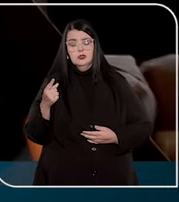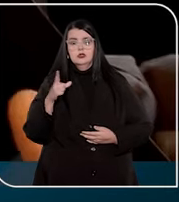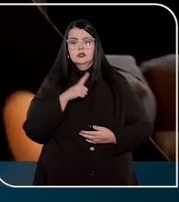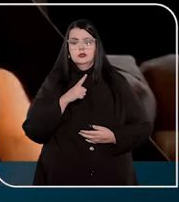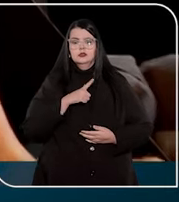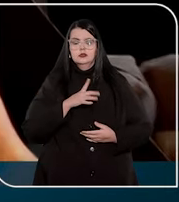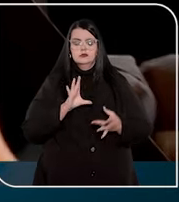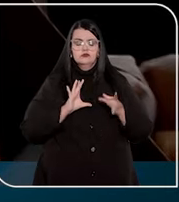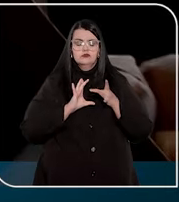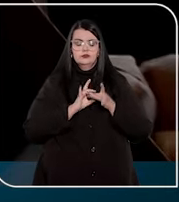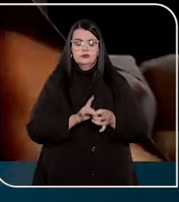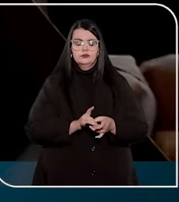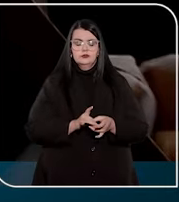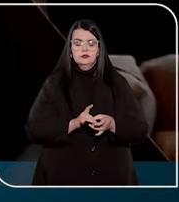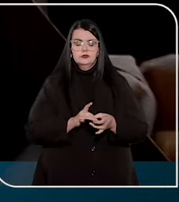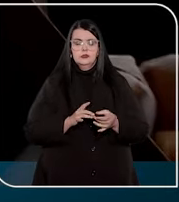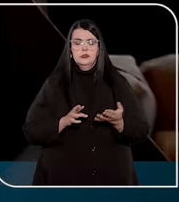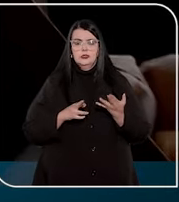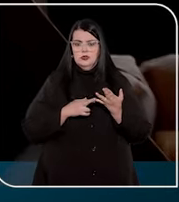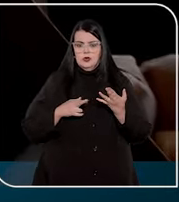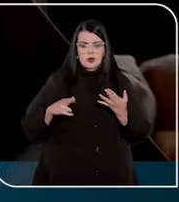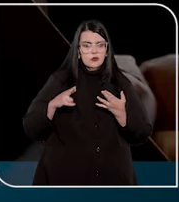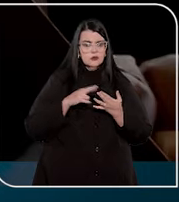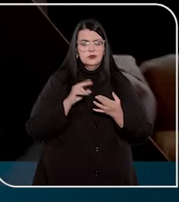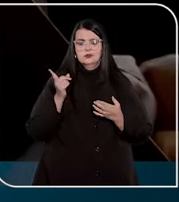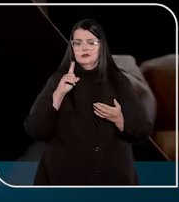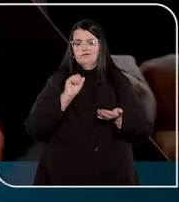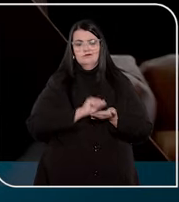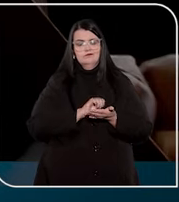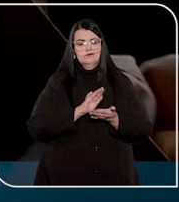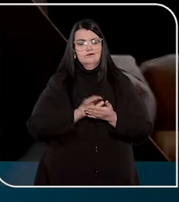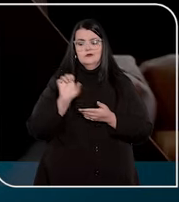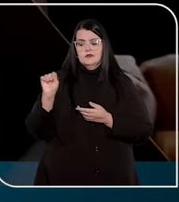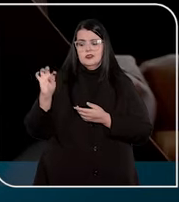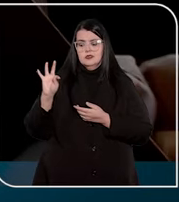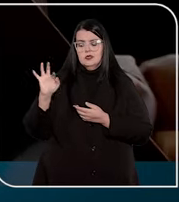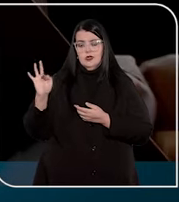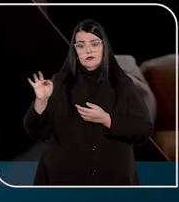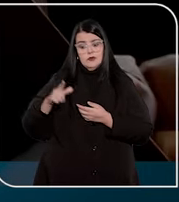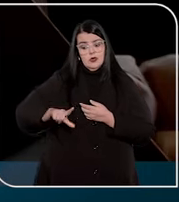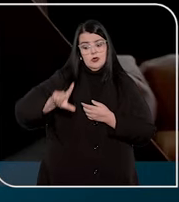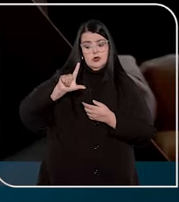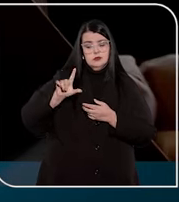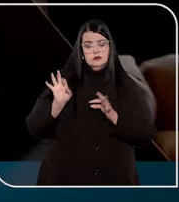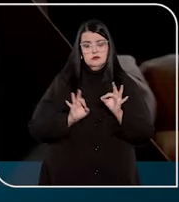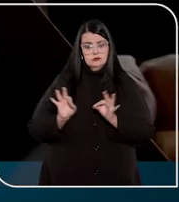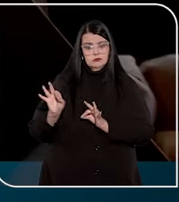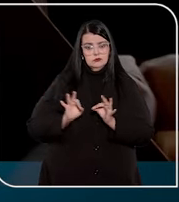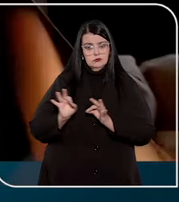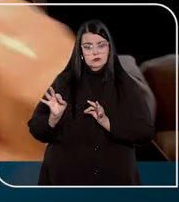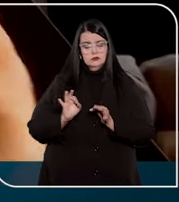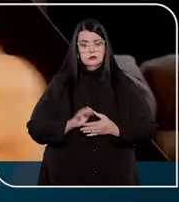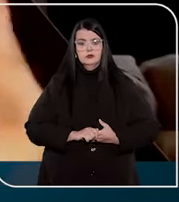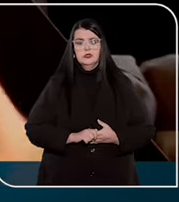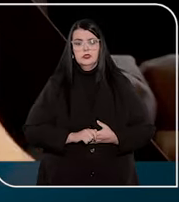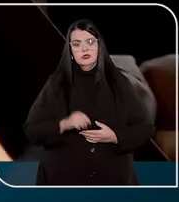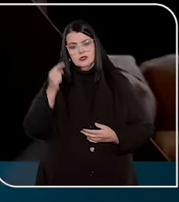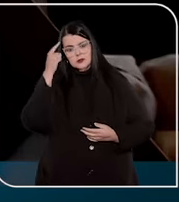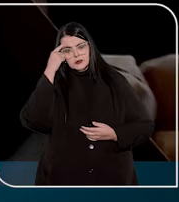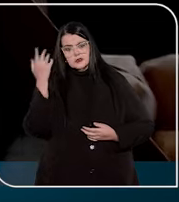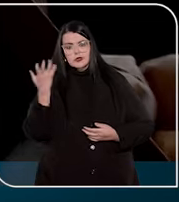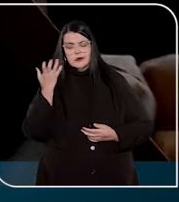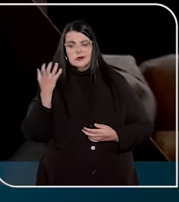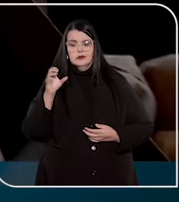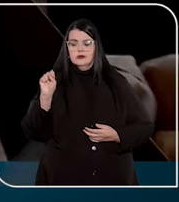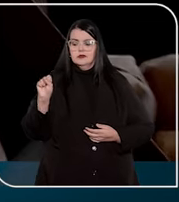repercussão geral é que esses recursos não cheguem ao Supremo Tribunal Federal. A parte muitas vezes quer fazer um recurso com a esperança de o Supremo